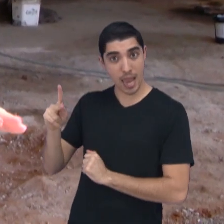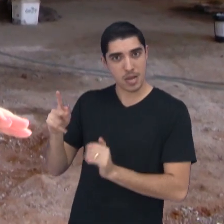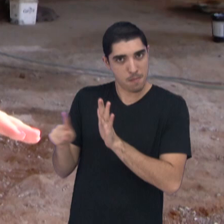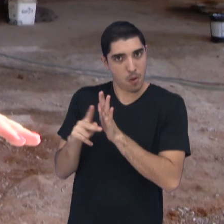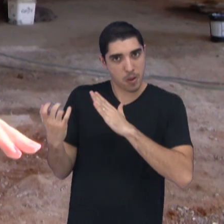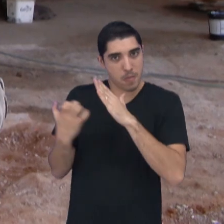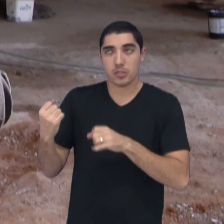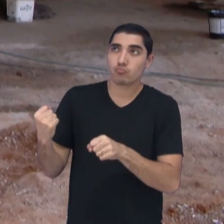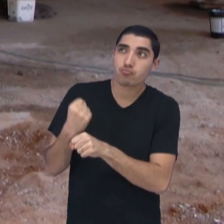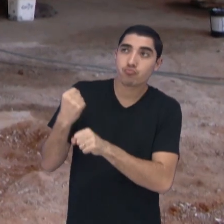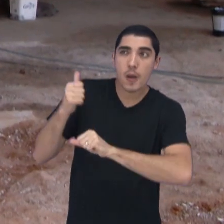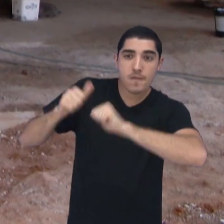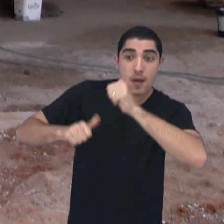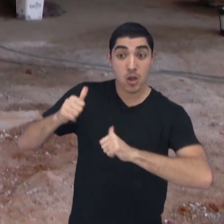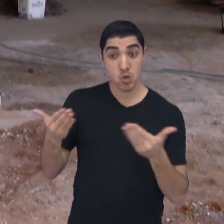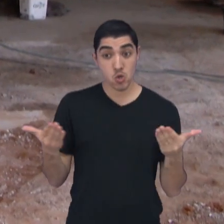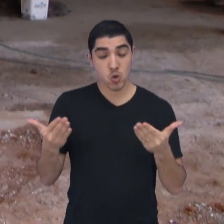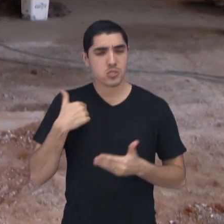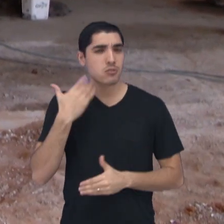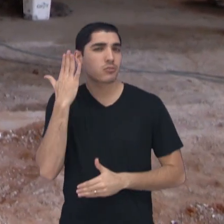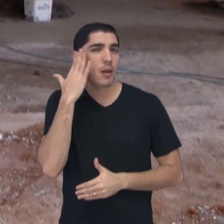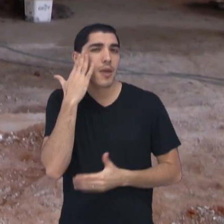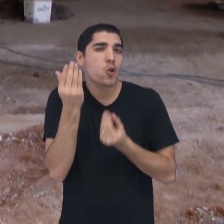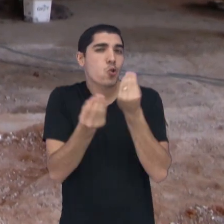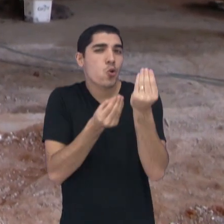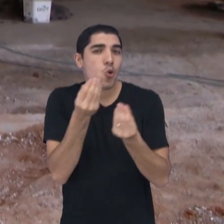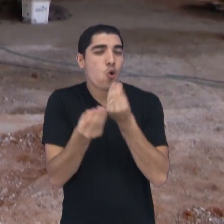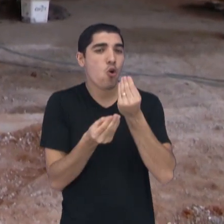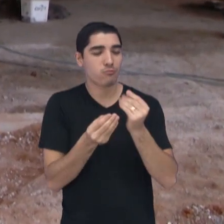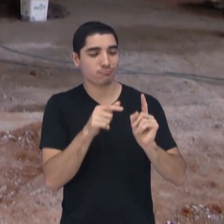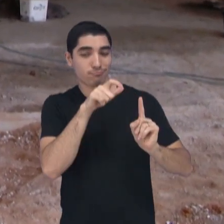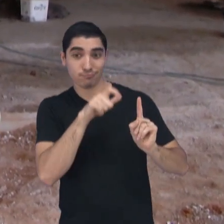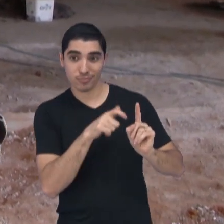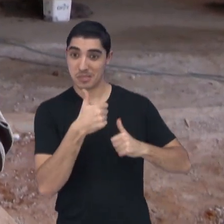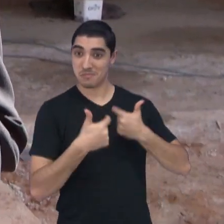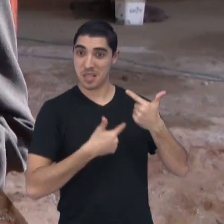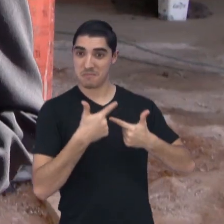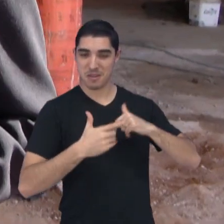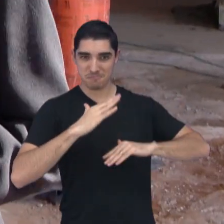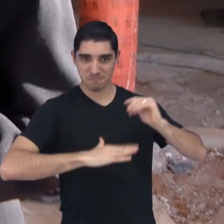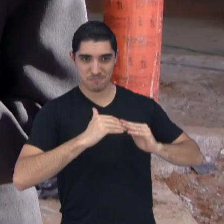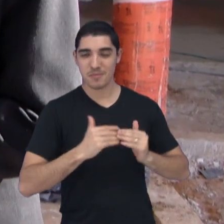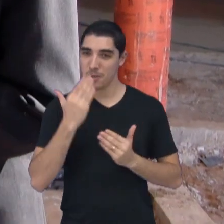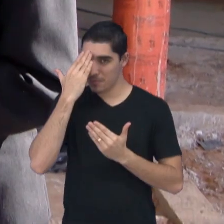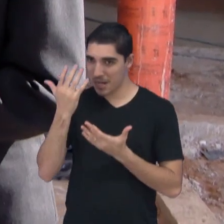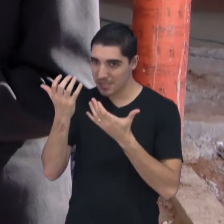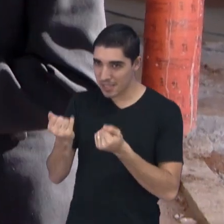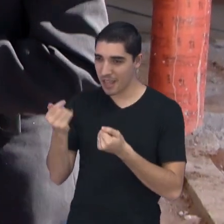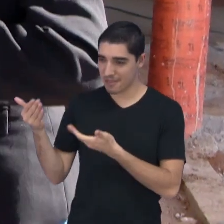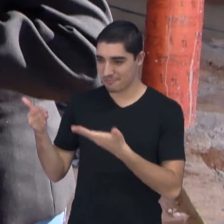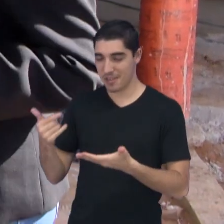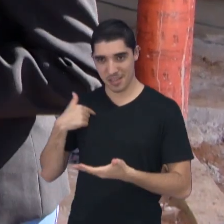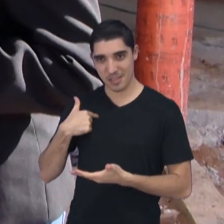vim acompanhar no job do dia de hoje o dia a dia um pouquinho desse trabalho do Elton. Elton, obrigada, viu, por me receber aqui na